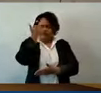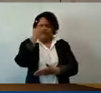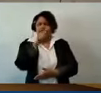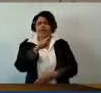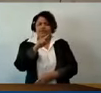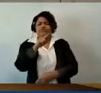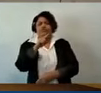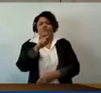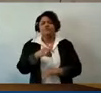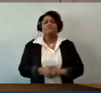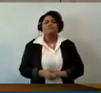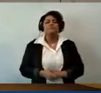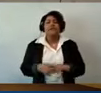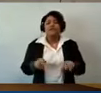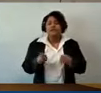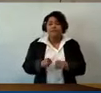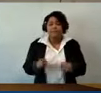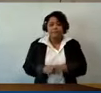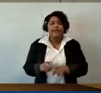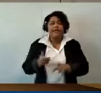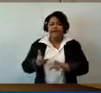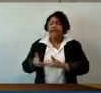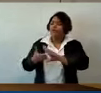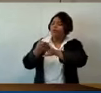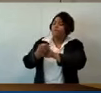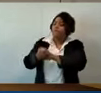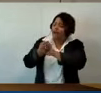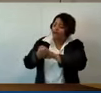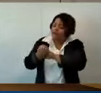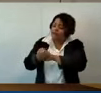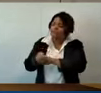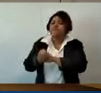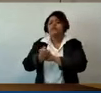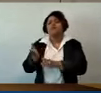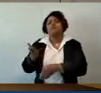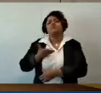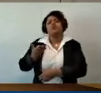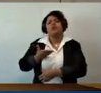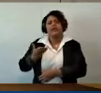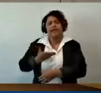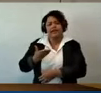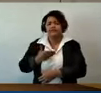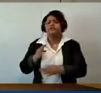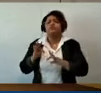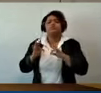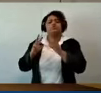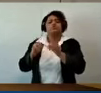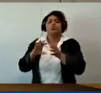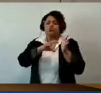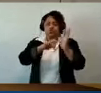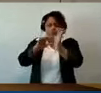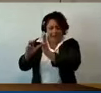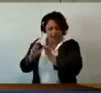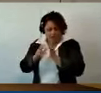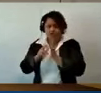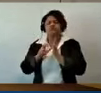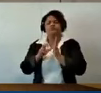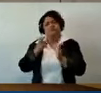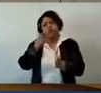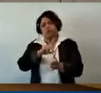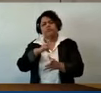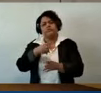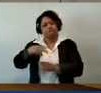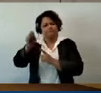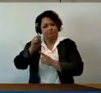parabenizar os colegas que também foram eleitos, de todos os campos políticos, e quero dar um abraço também confortador